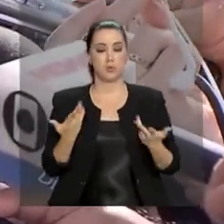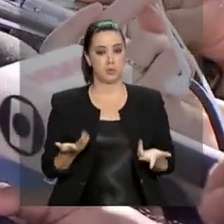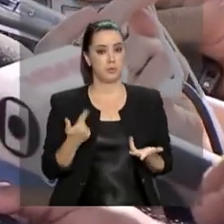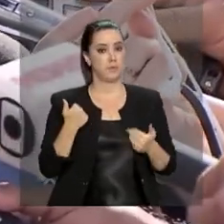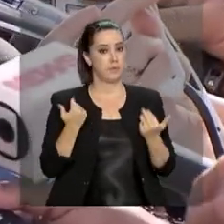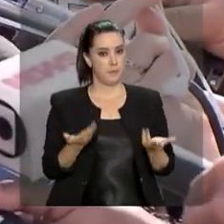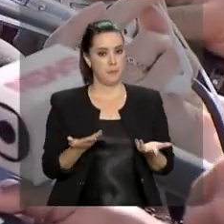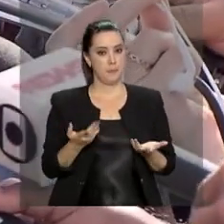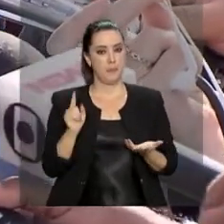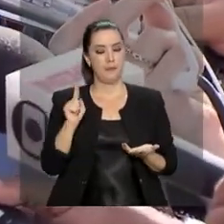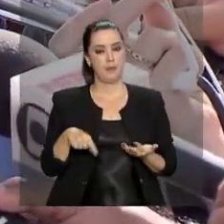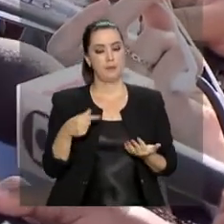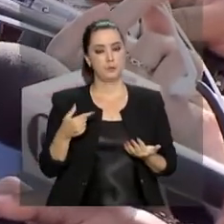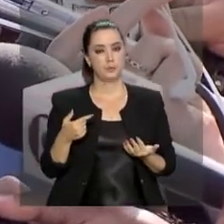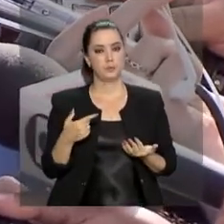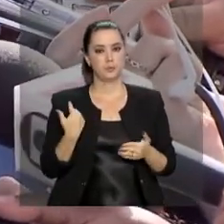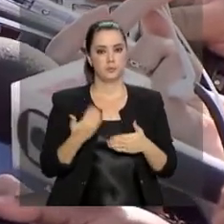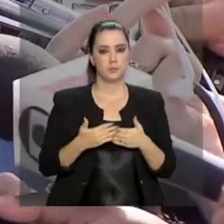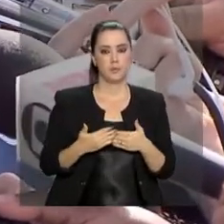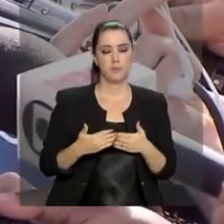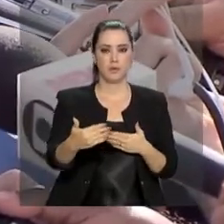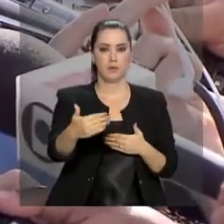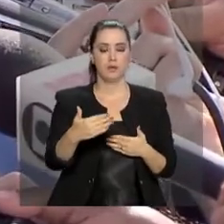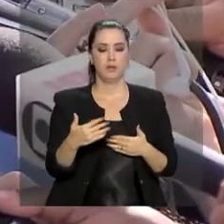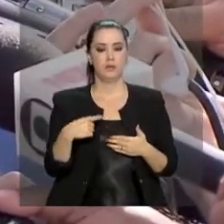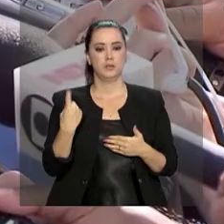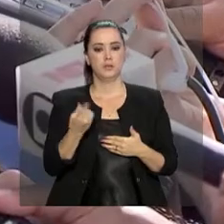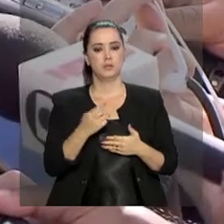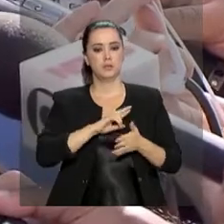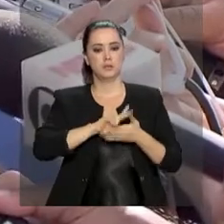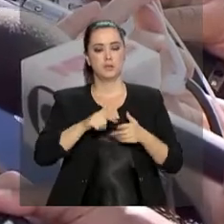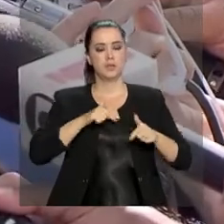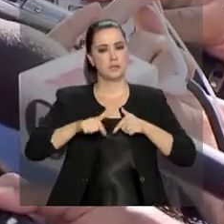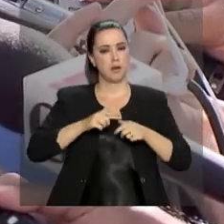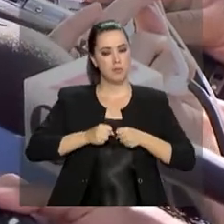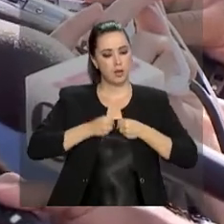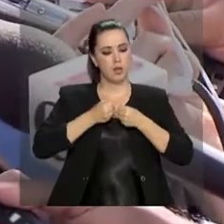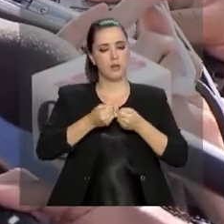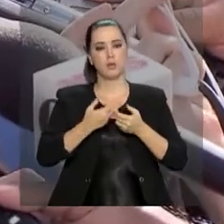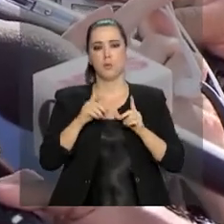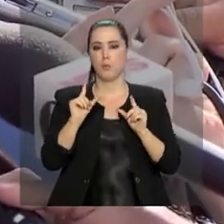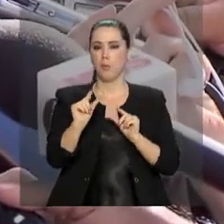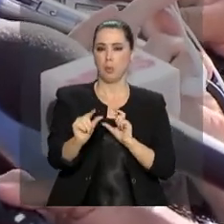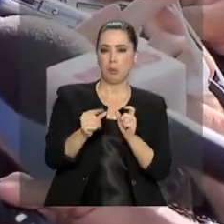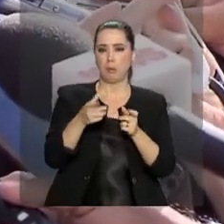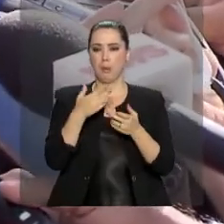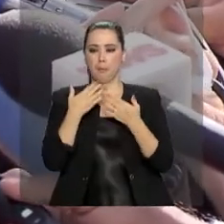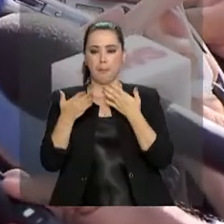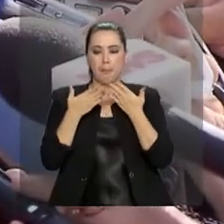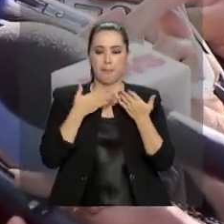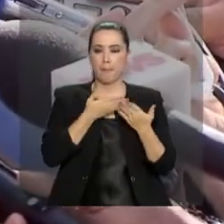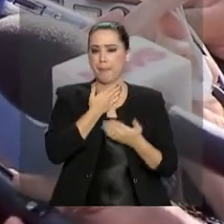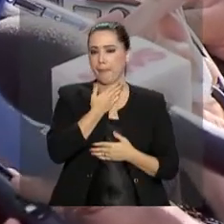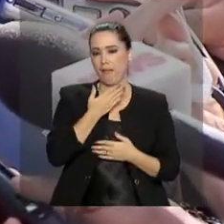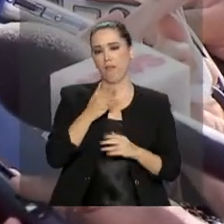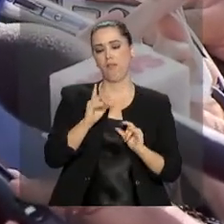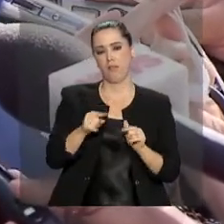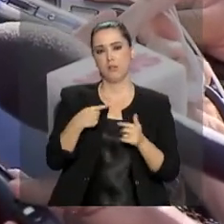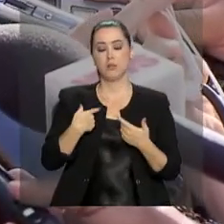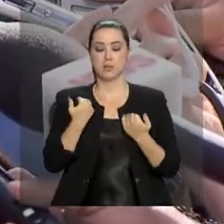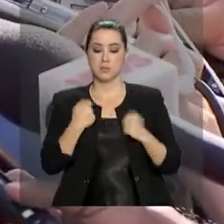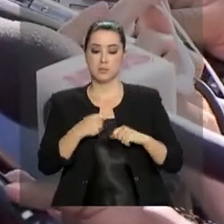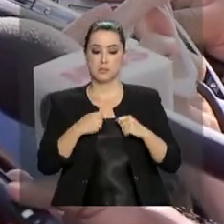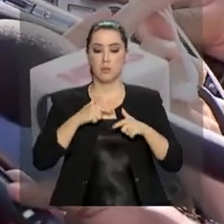de tal forma que seguindo a máxima de muito trabalho e pouca conversa nós temos que baixar a cabeça